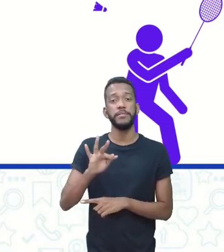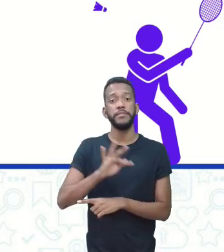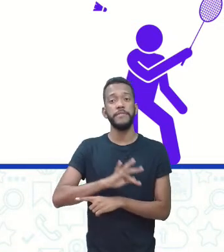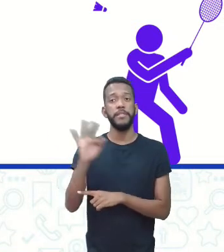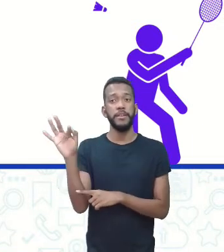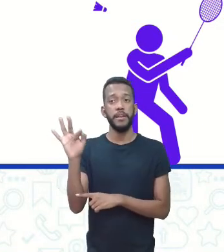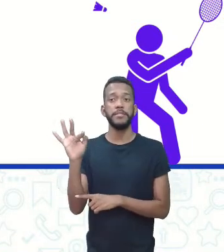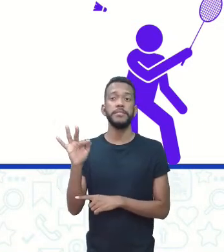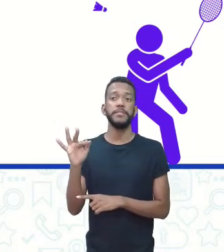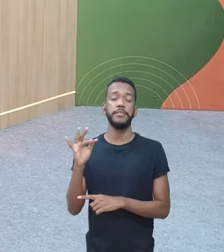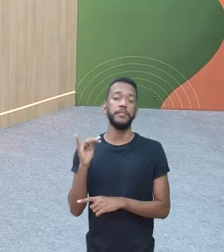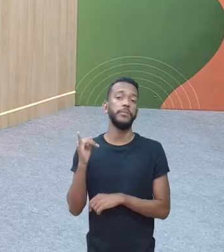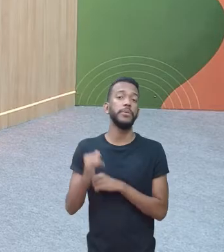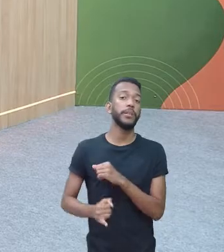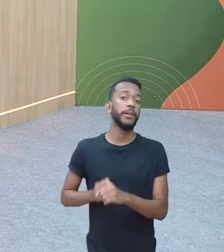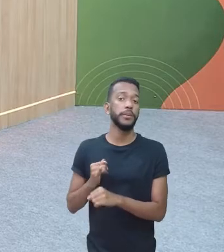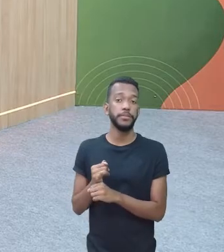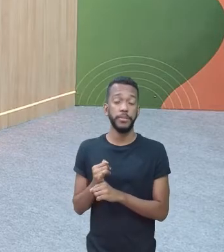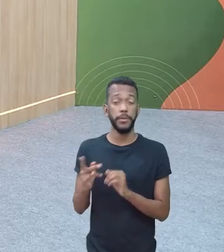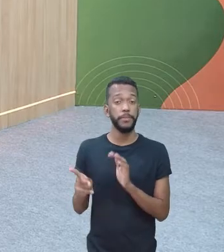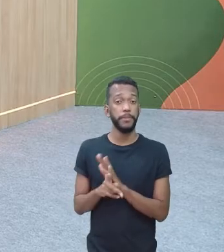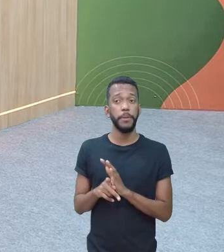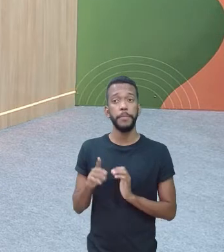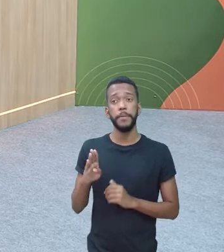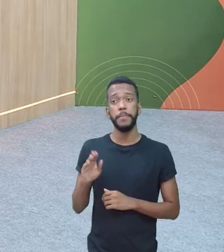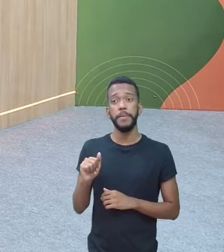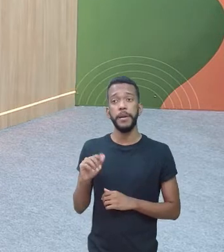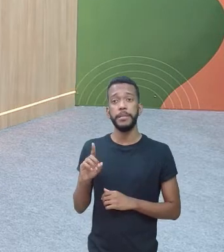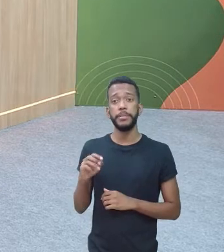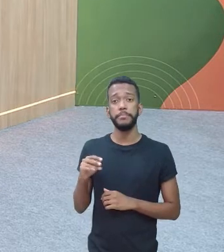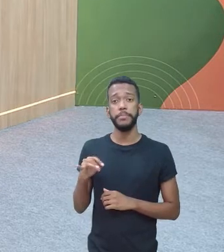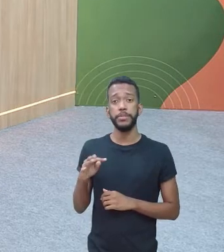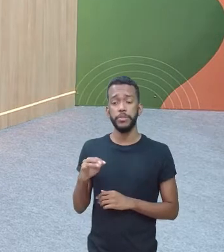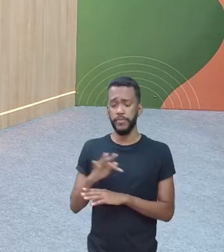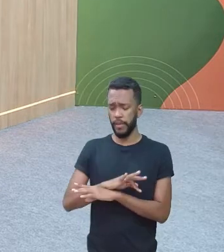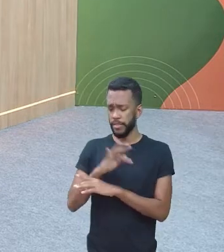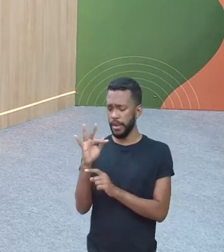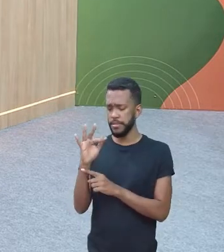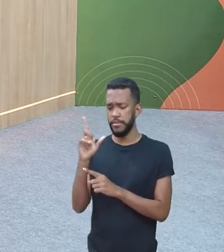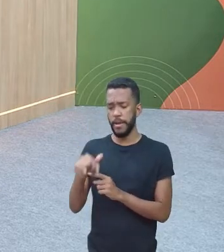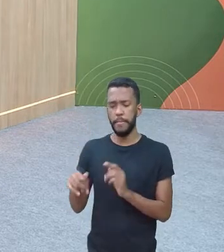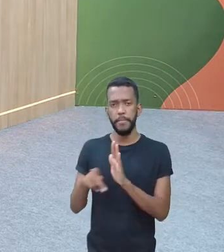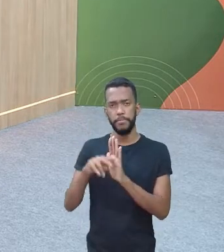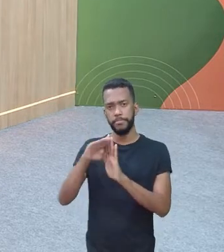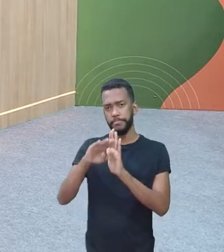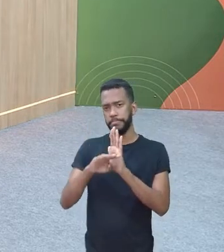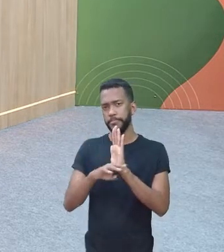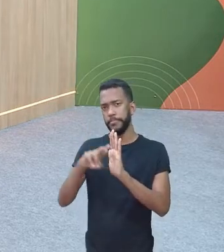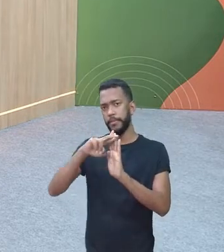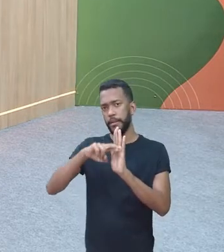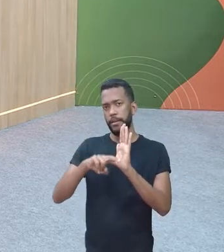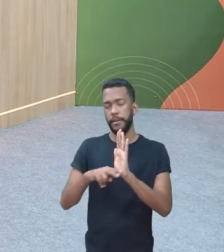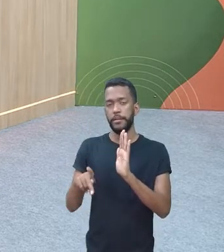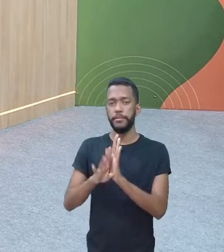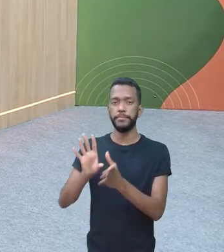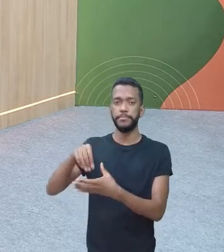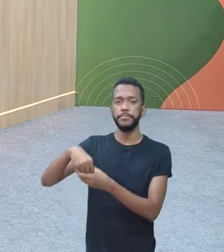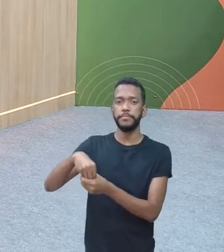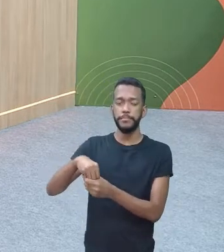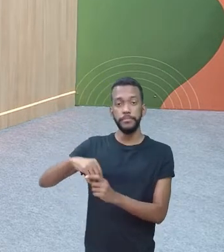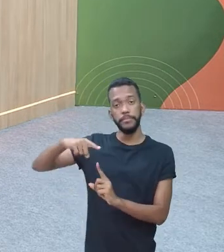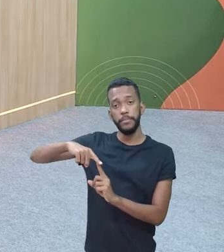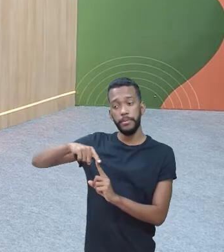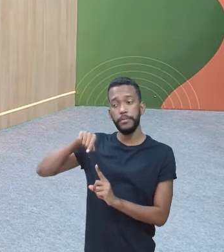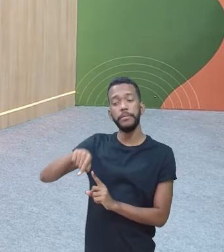Badminton, né? A federação, para que vocês saibam, é tudo aquilo que regulamenta a modalidade. Então, todas as modalidades esportivas, elas possuem